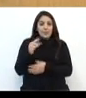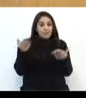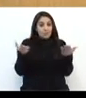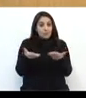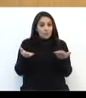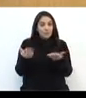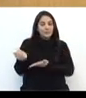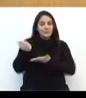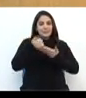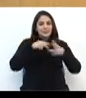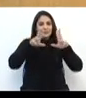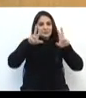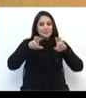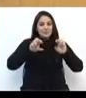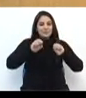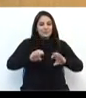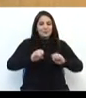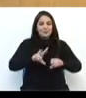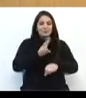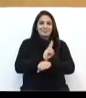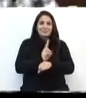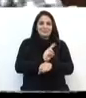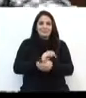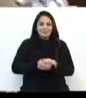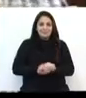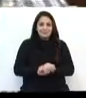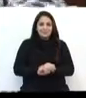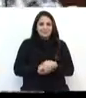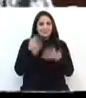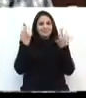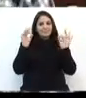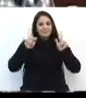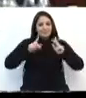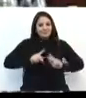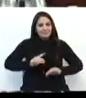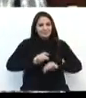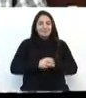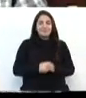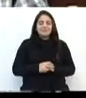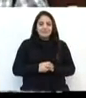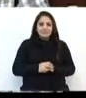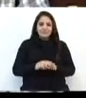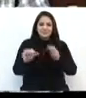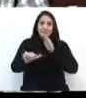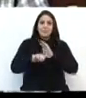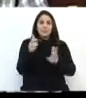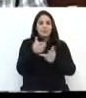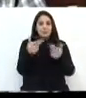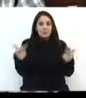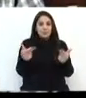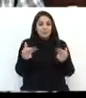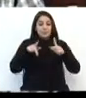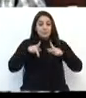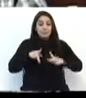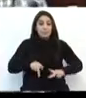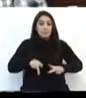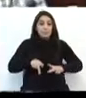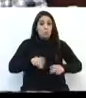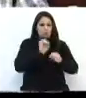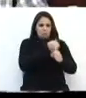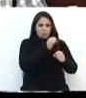ele traz uma questão de educação fiscal. Salve, minha gente! Uma das primeiras providências para quem vai construir